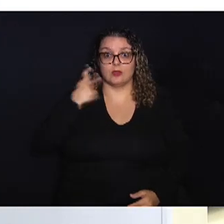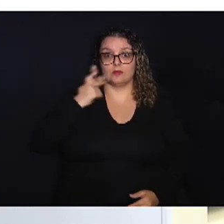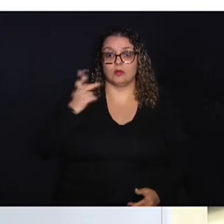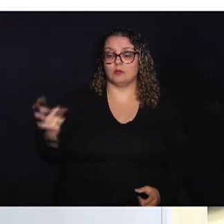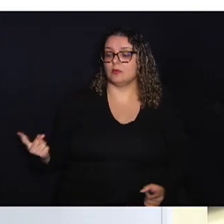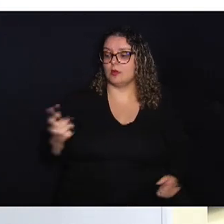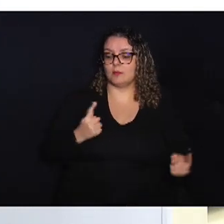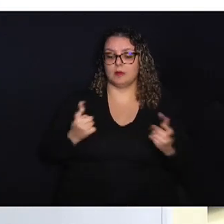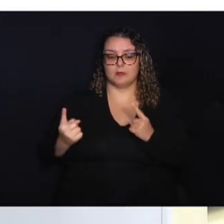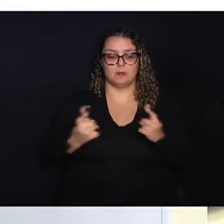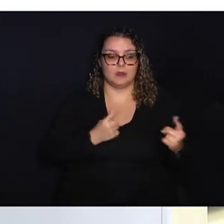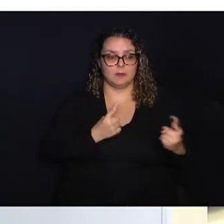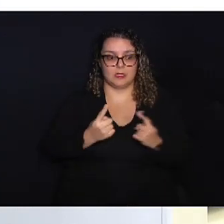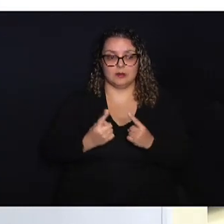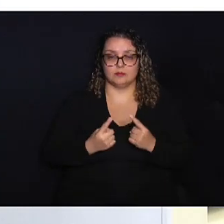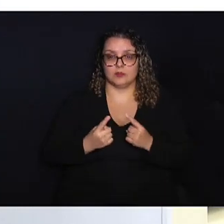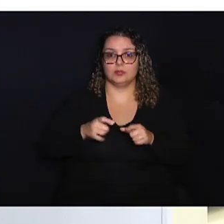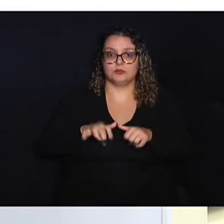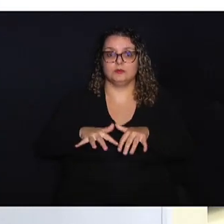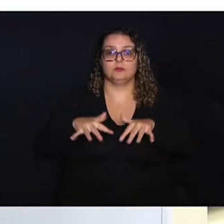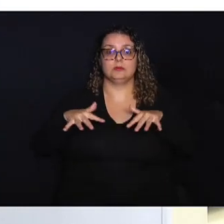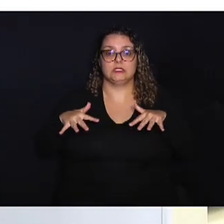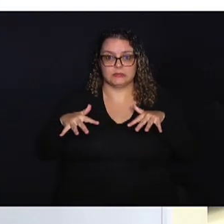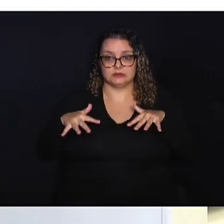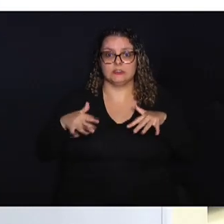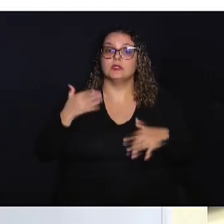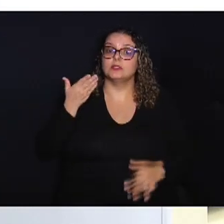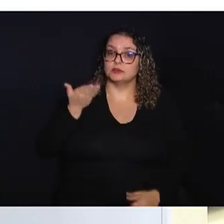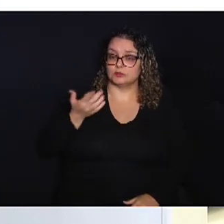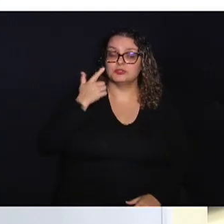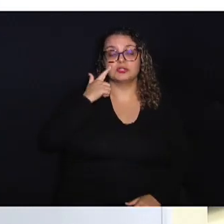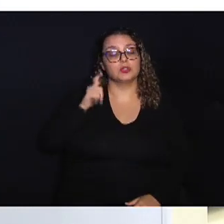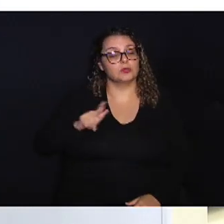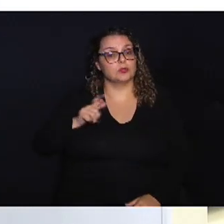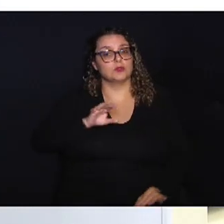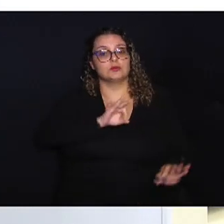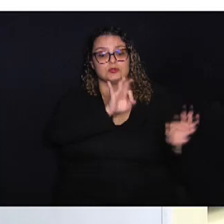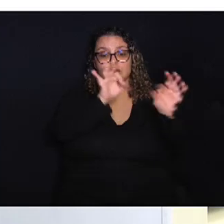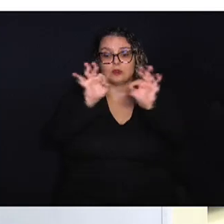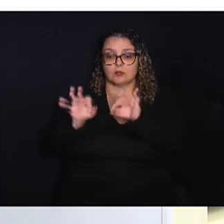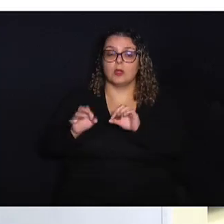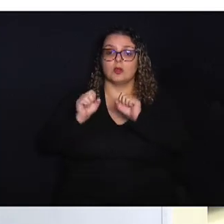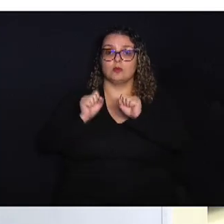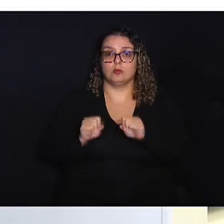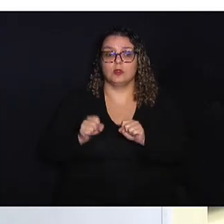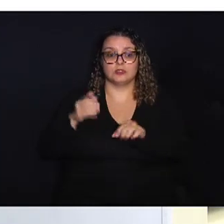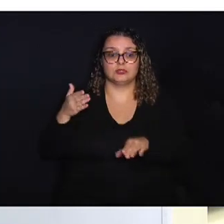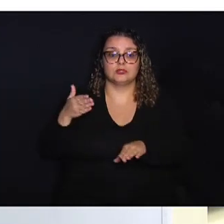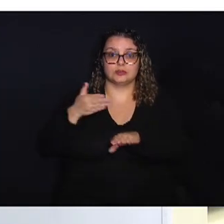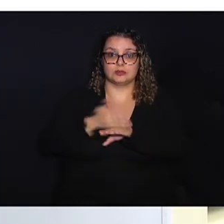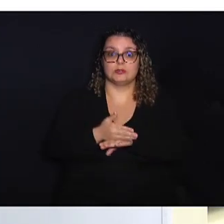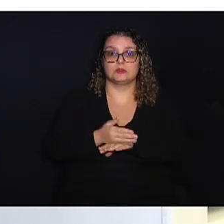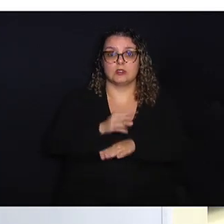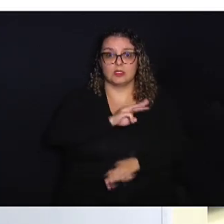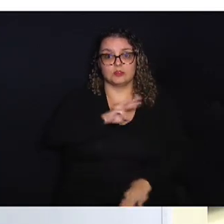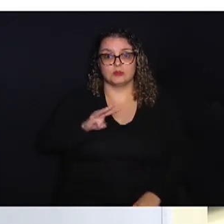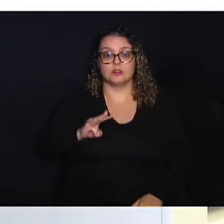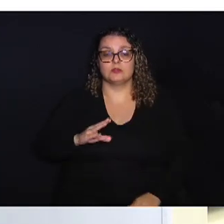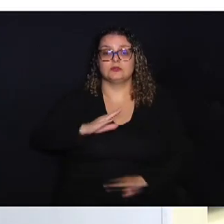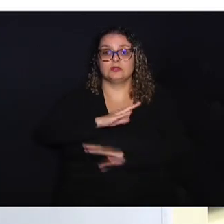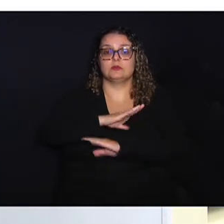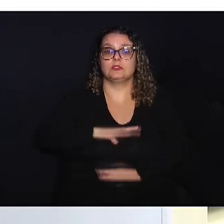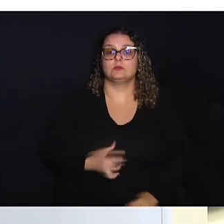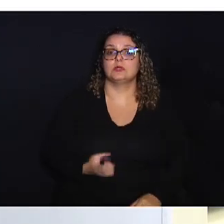já estão chegando no plenário e você, claro, acompanhando, você pode acessar o site da Câmara Municipal